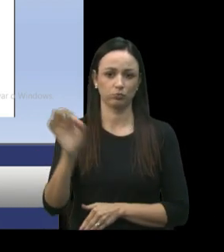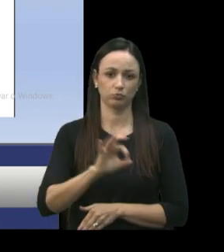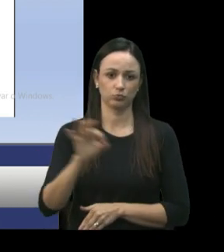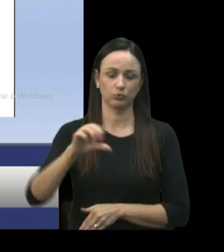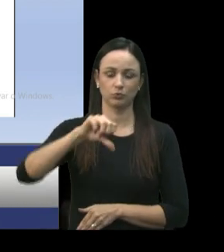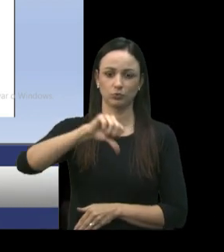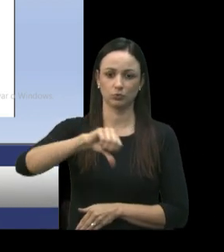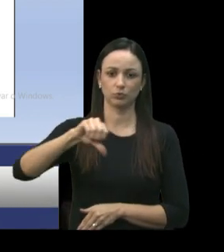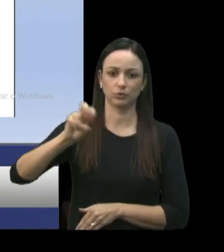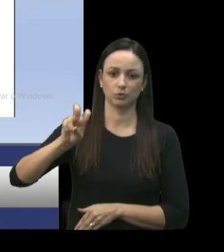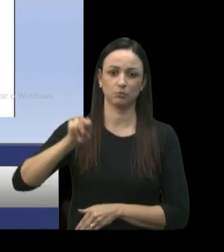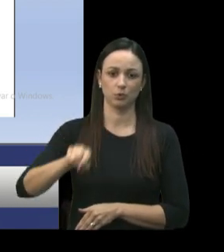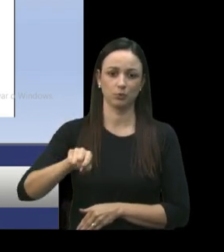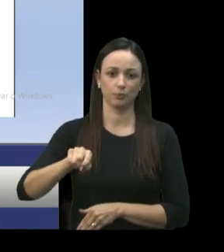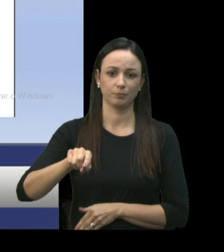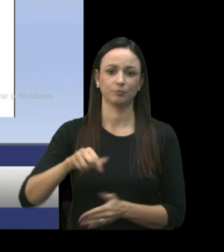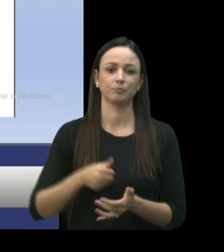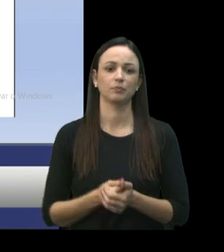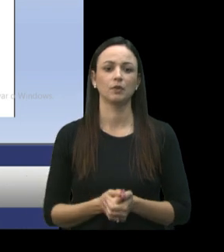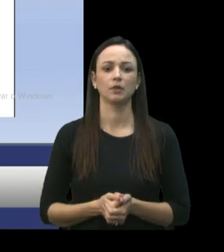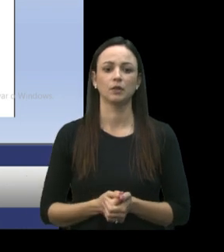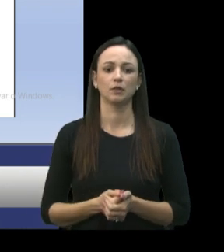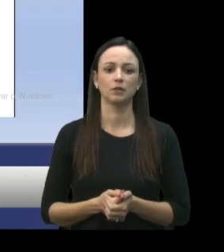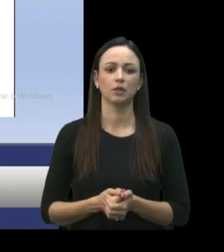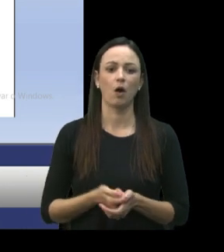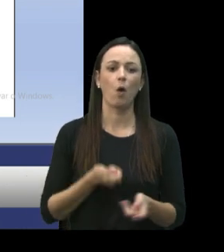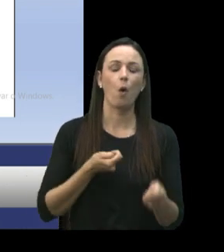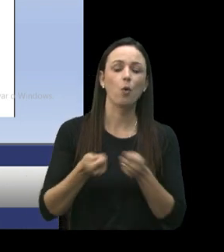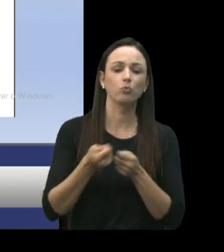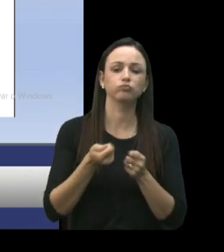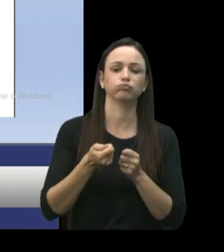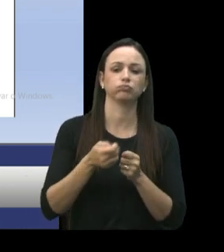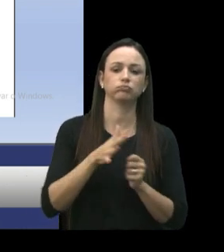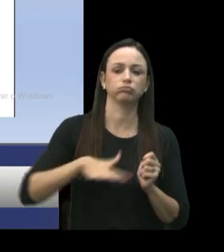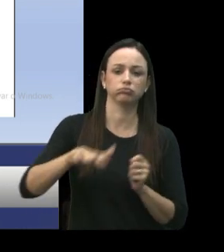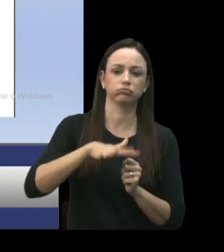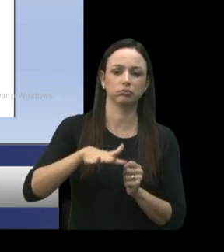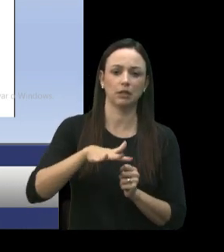corresponde a R$995.000. Controladoria interna,